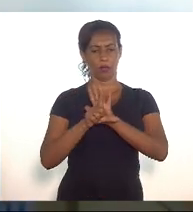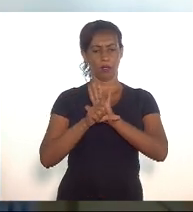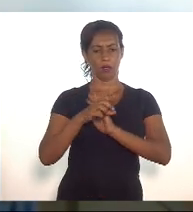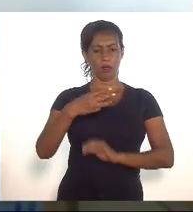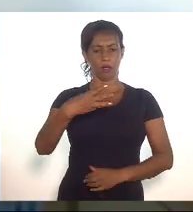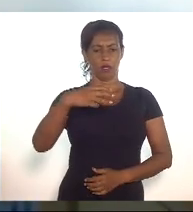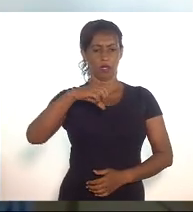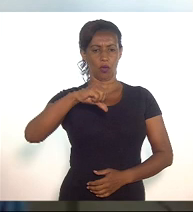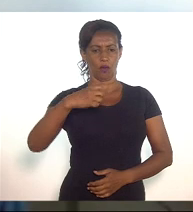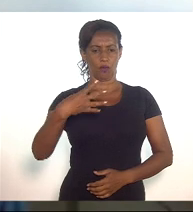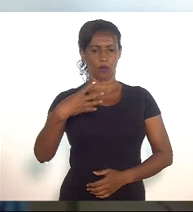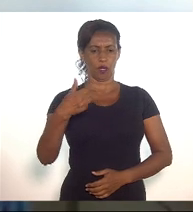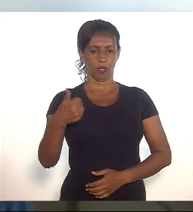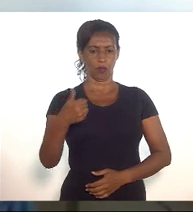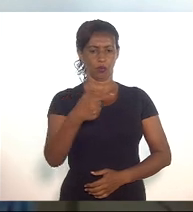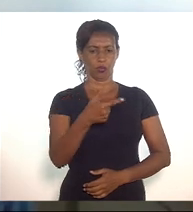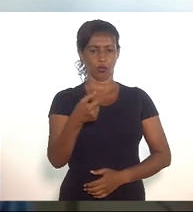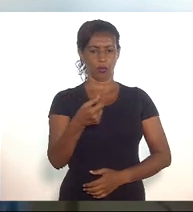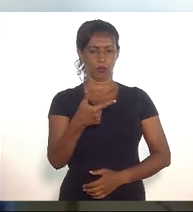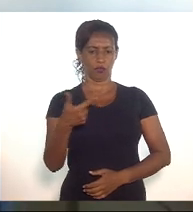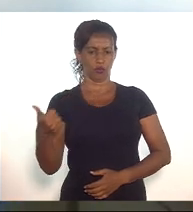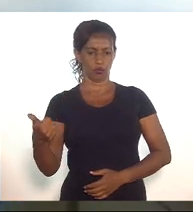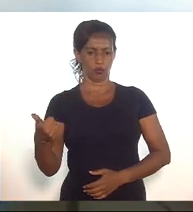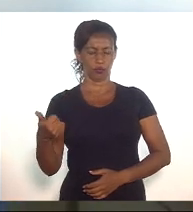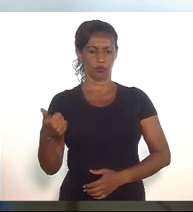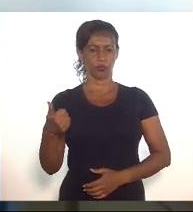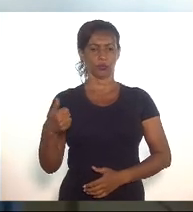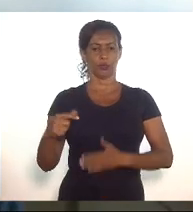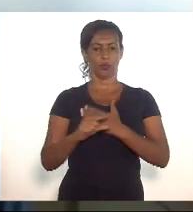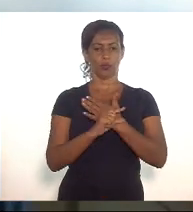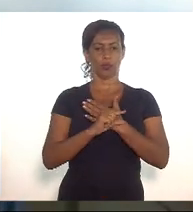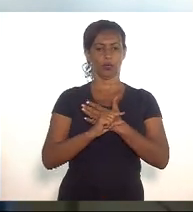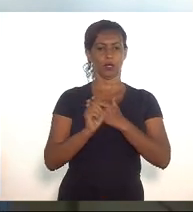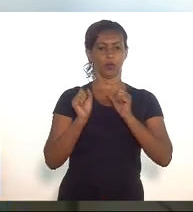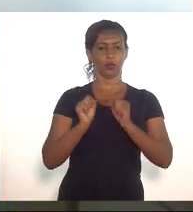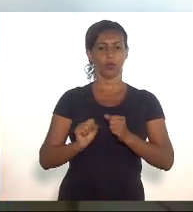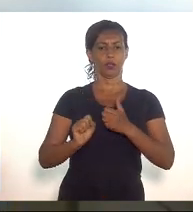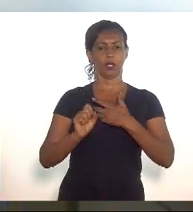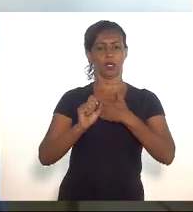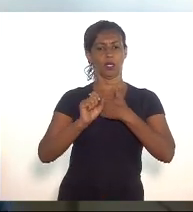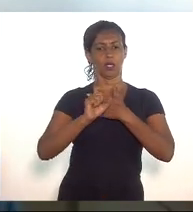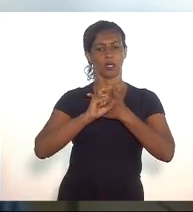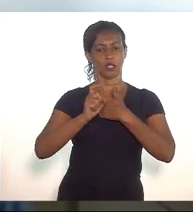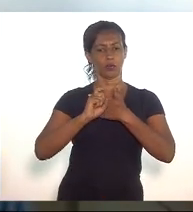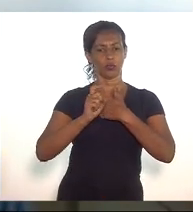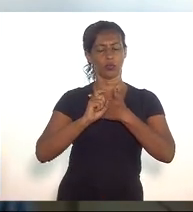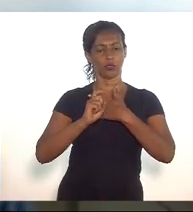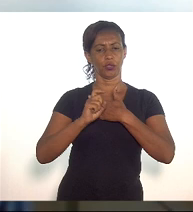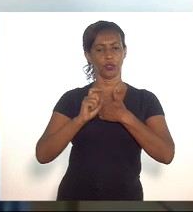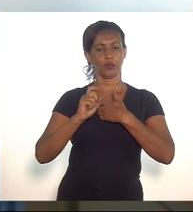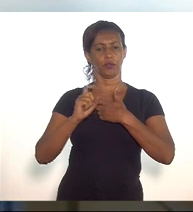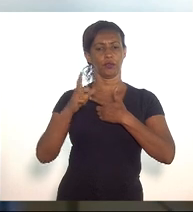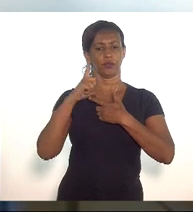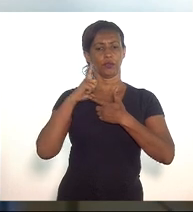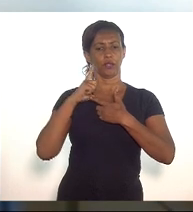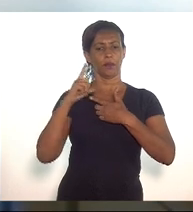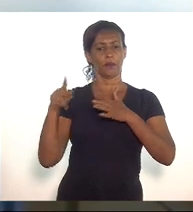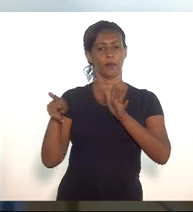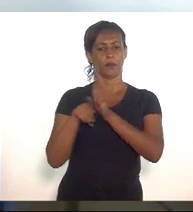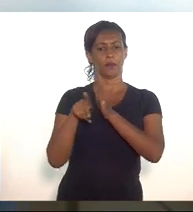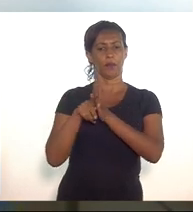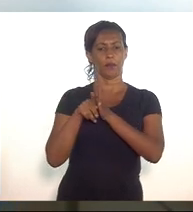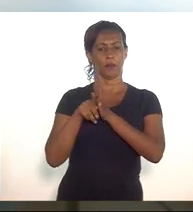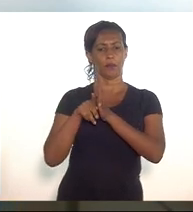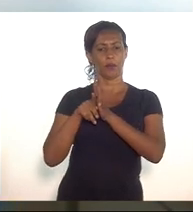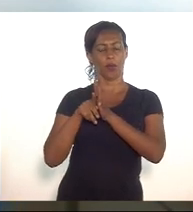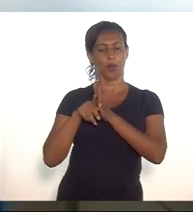3941 de 2021, de autoria do Poder Executivo, que institui regime tributário especial para as